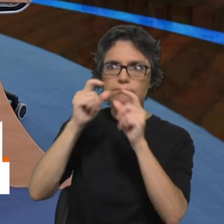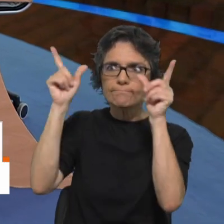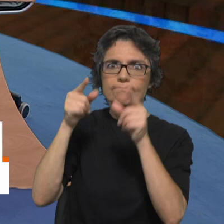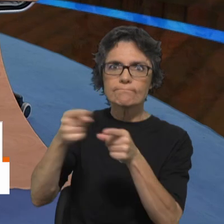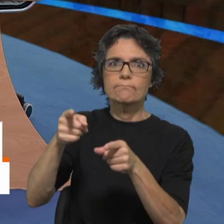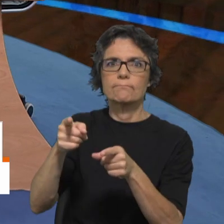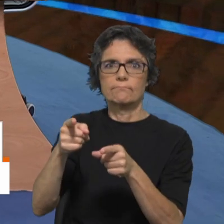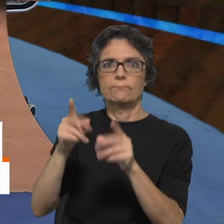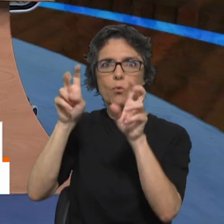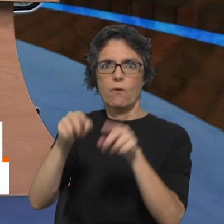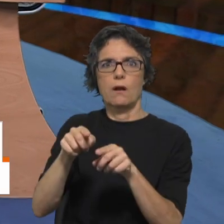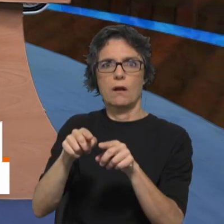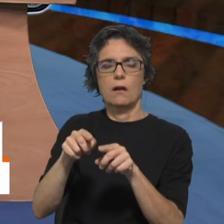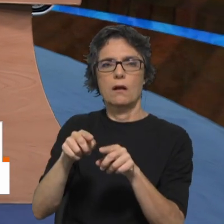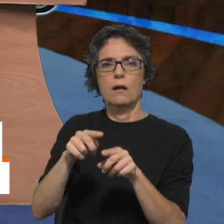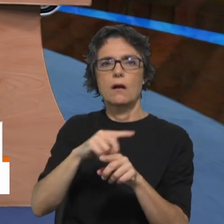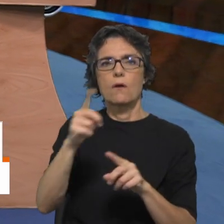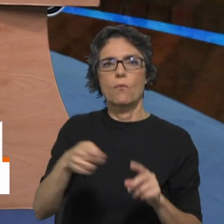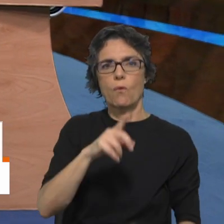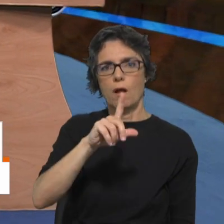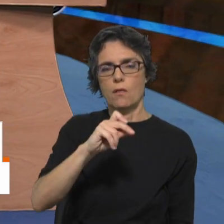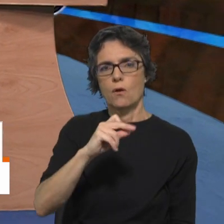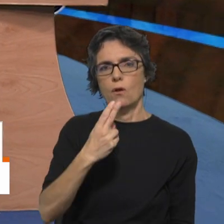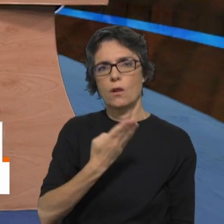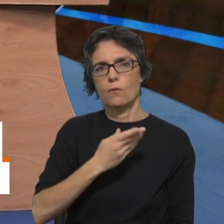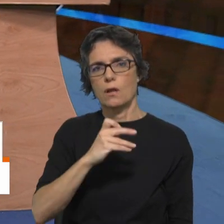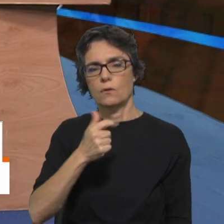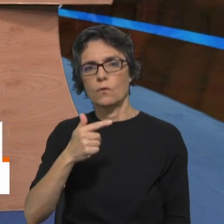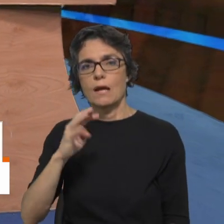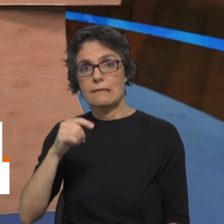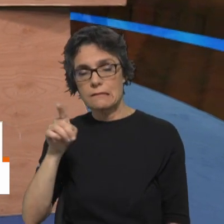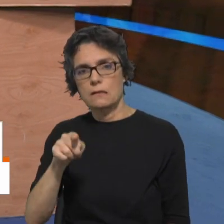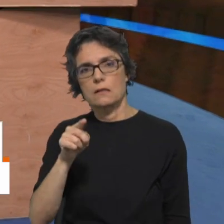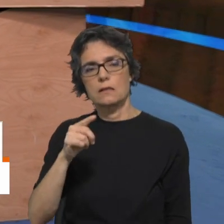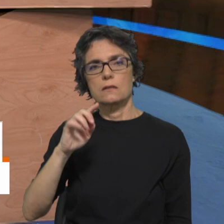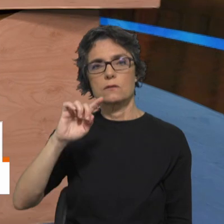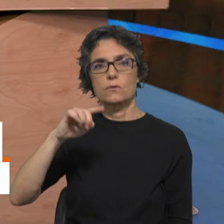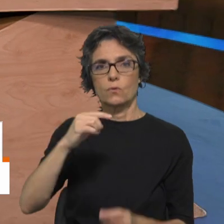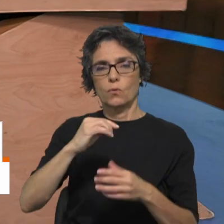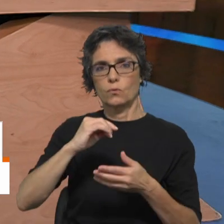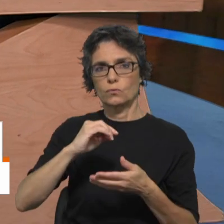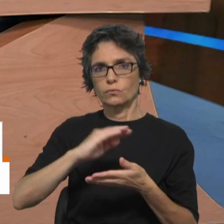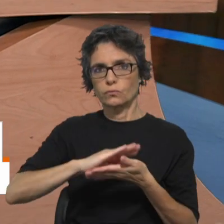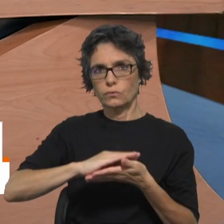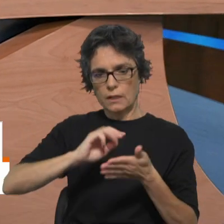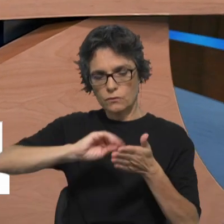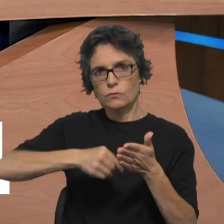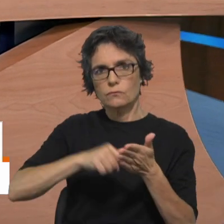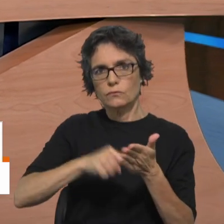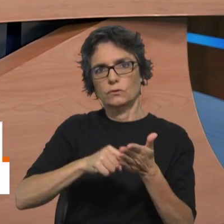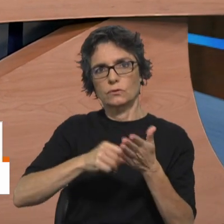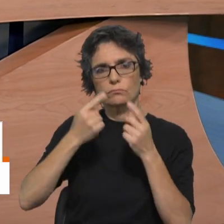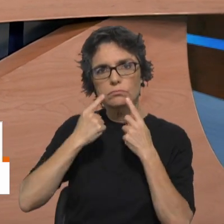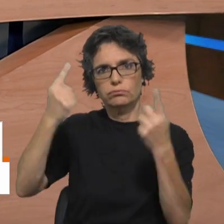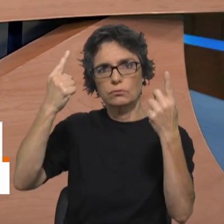temática, o Laudato Si, 5 anos depois da proclamação do texto, da assinatura deste texto, da divulgação da